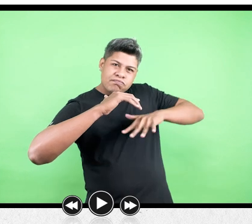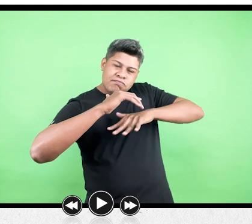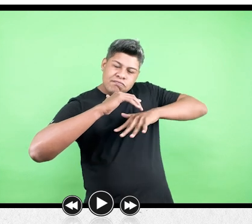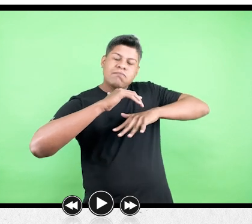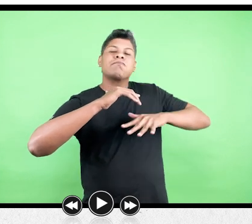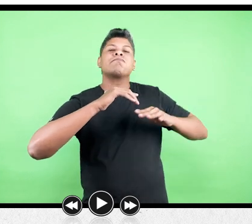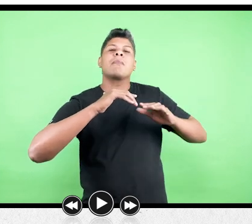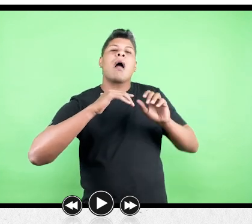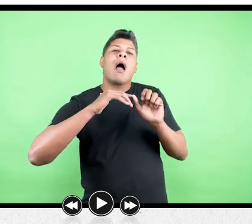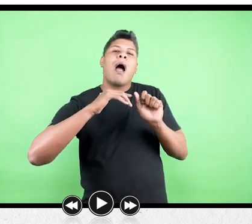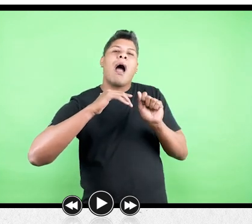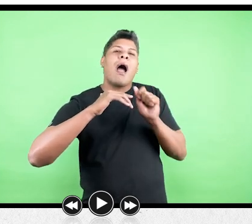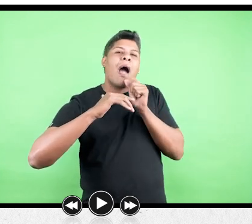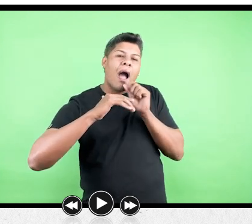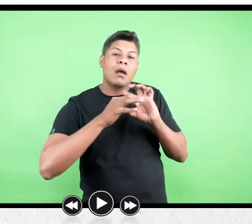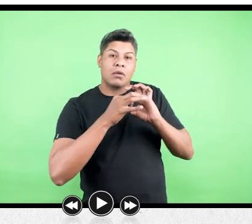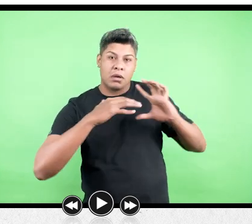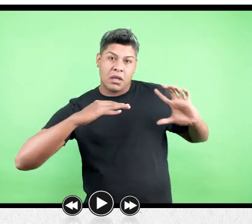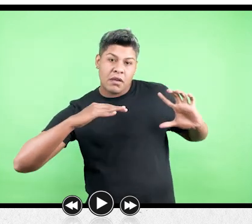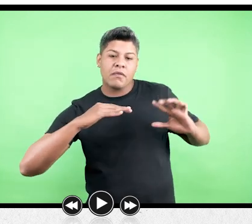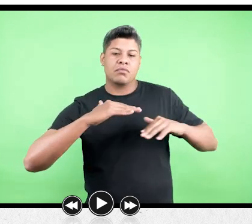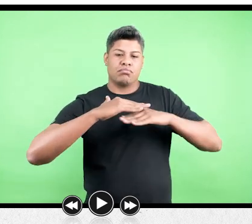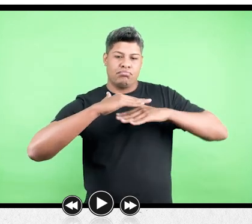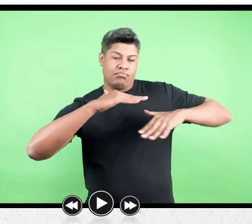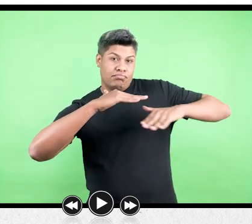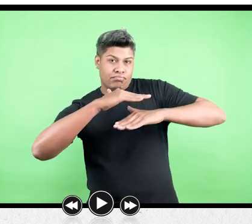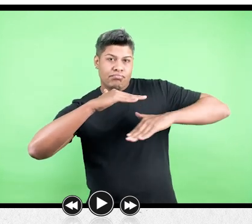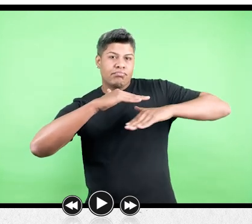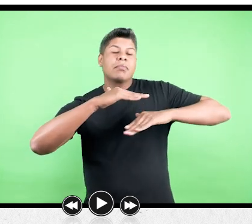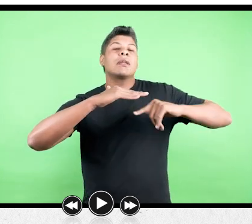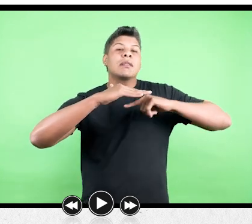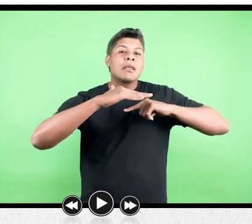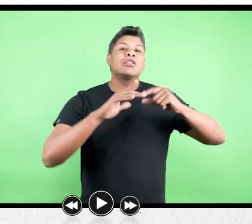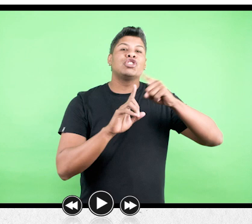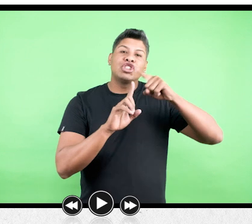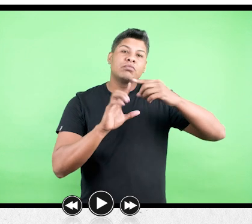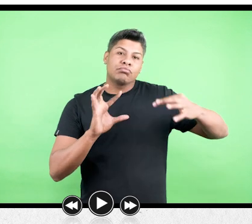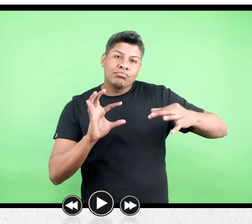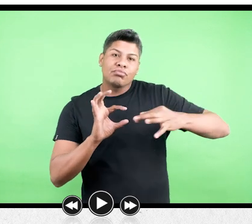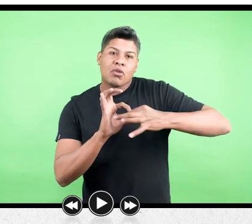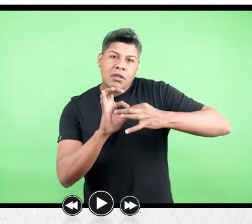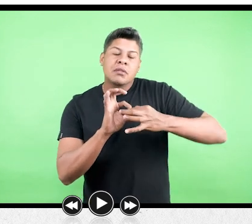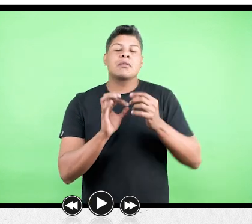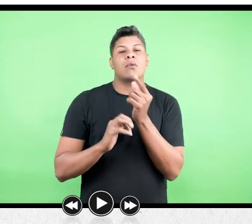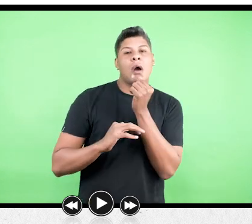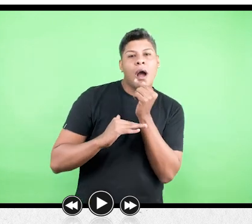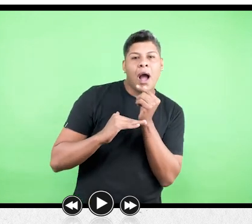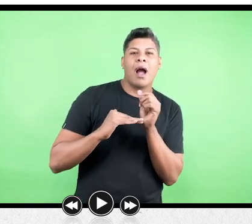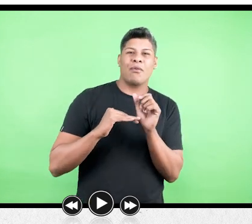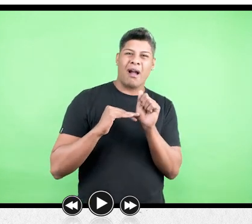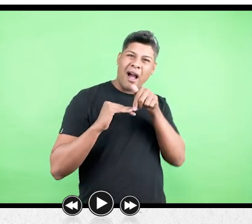livres, pode passar por camadas confinantes, se tiver algum tipo de conexão hidráulica com os